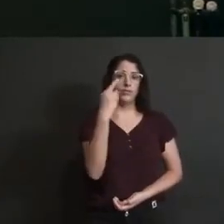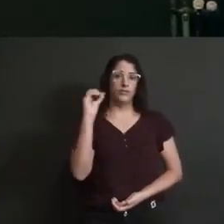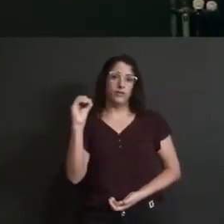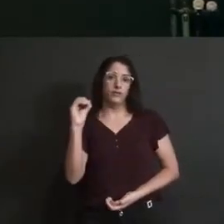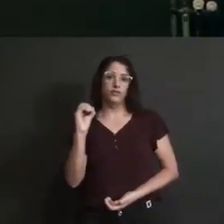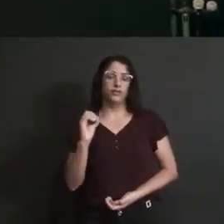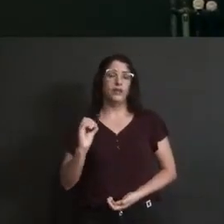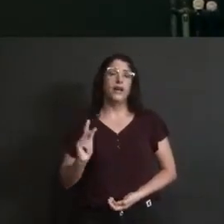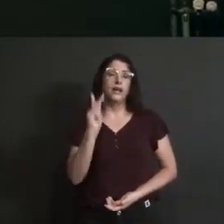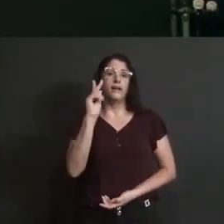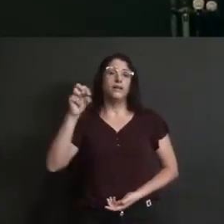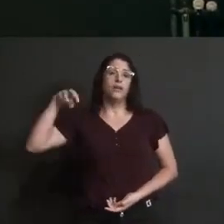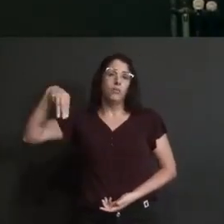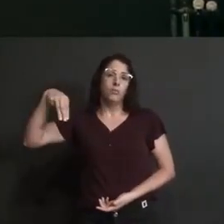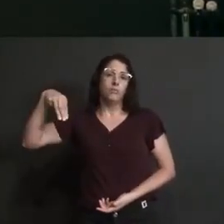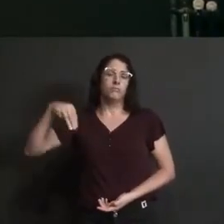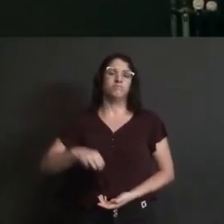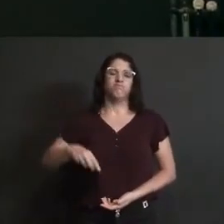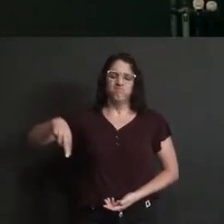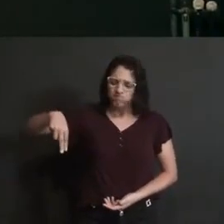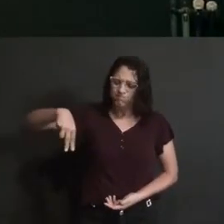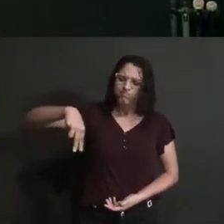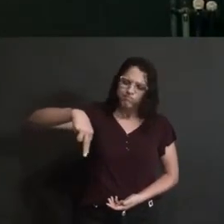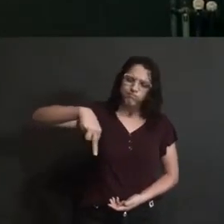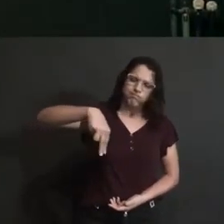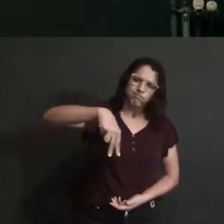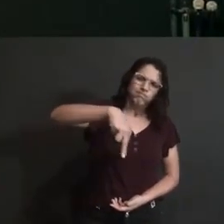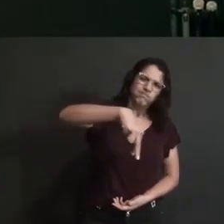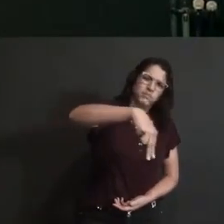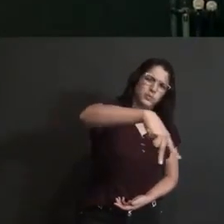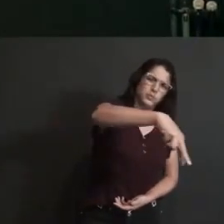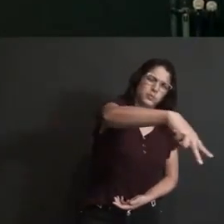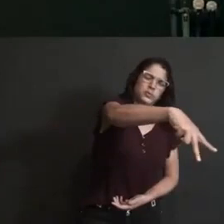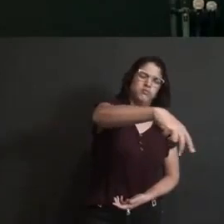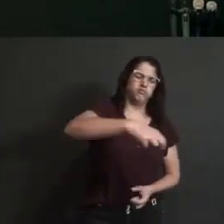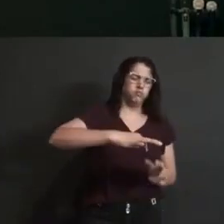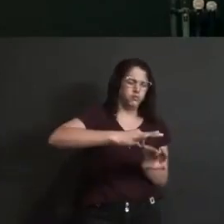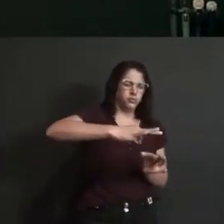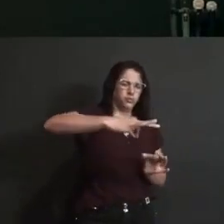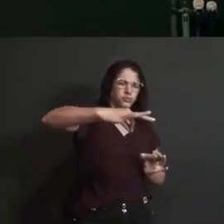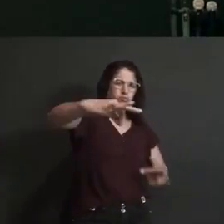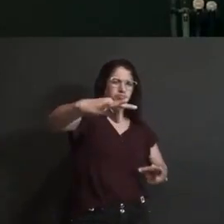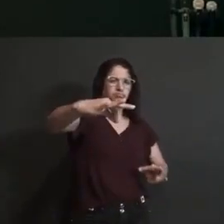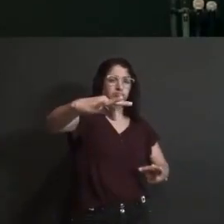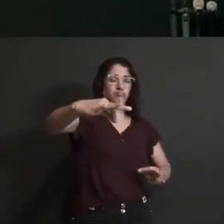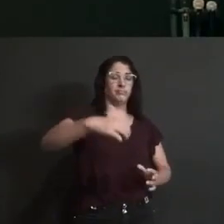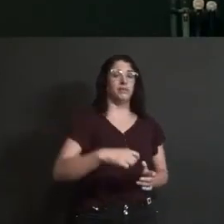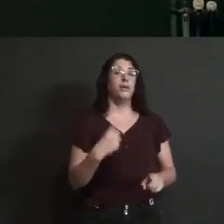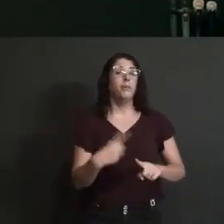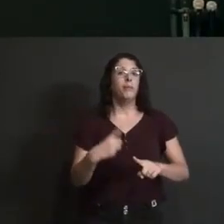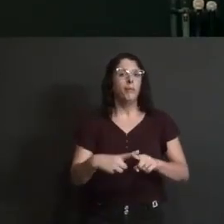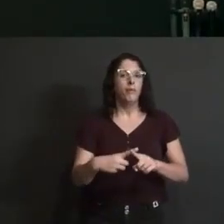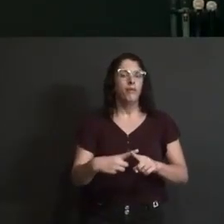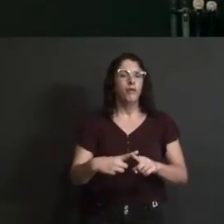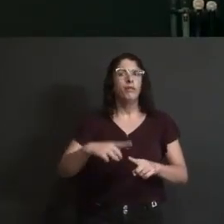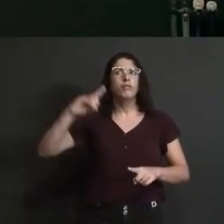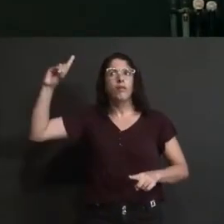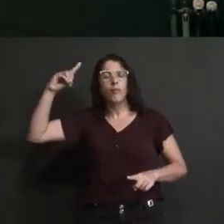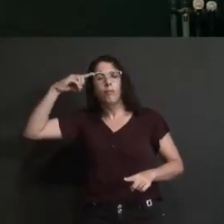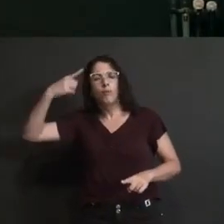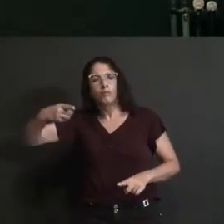porque Deus falou para ele: vai e você vai recuperar tudo o que foi levado.